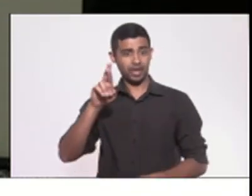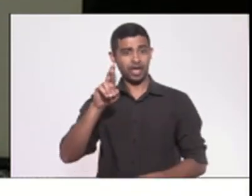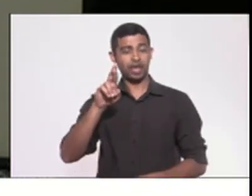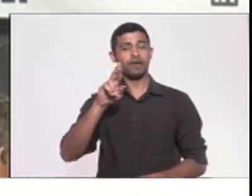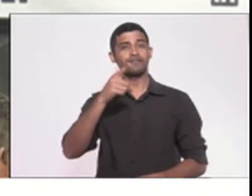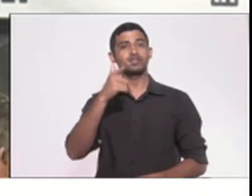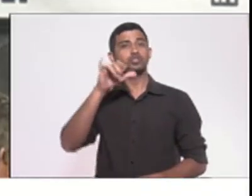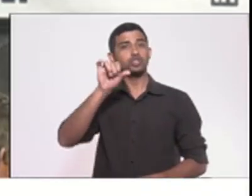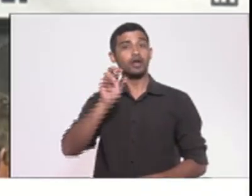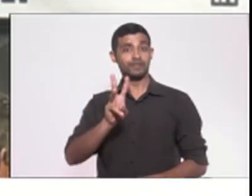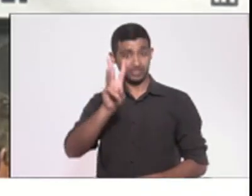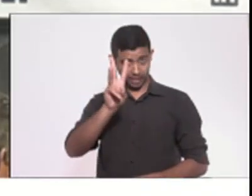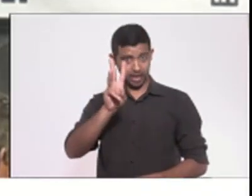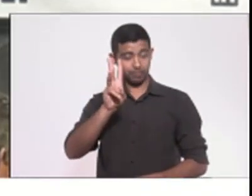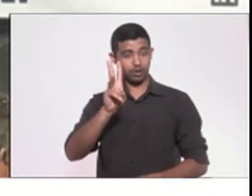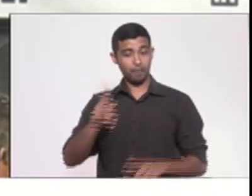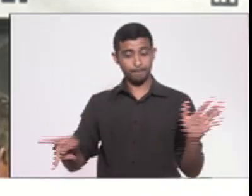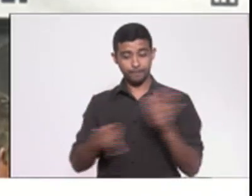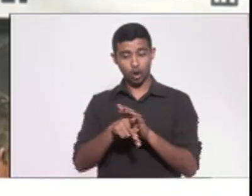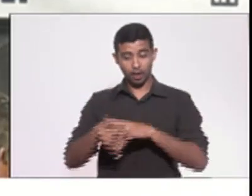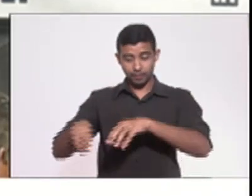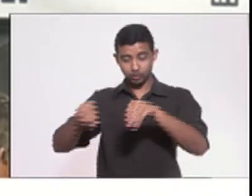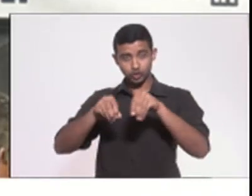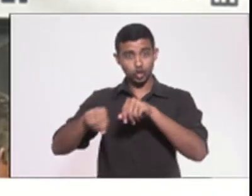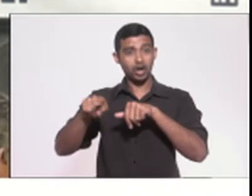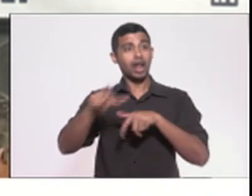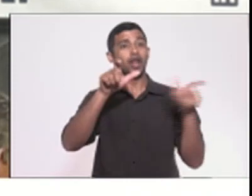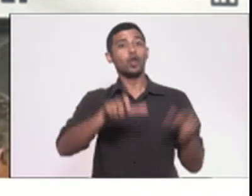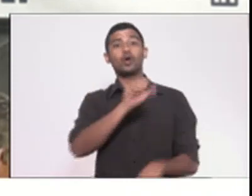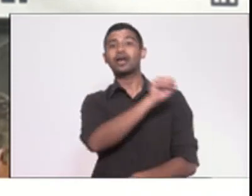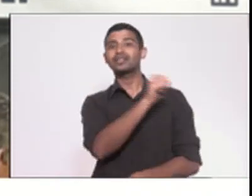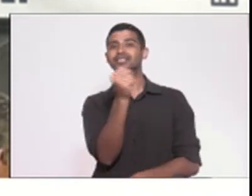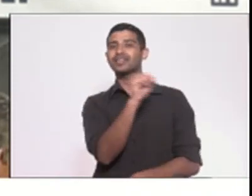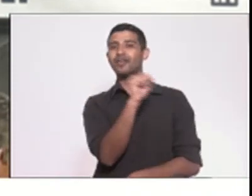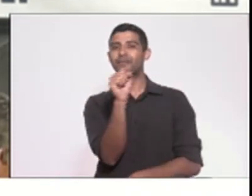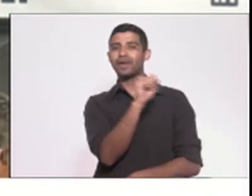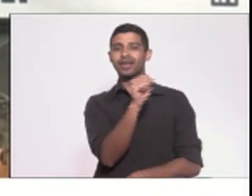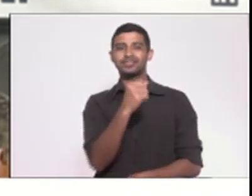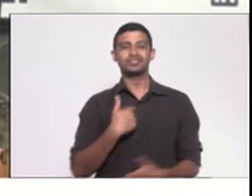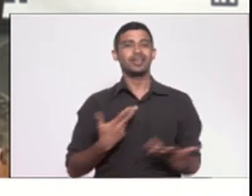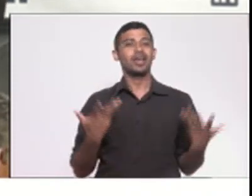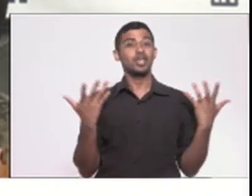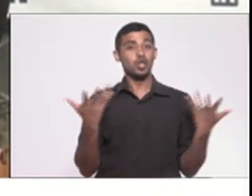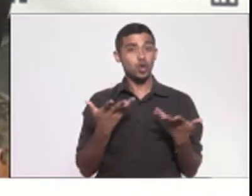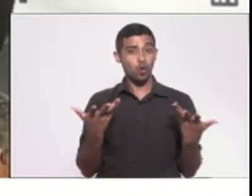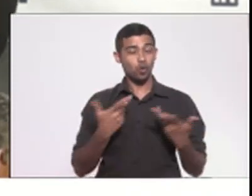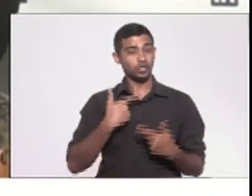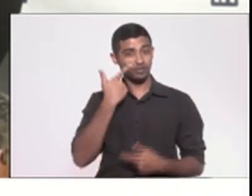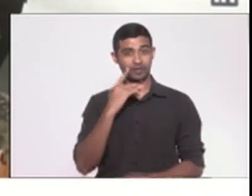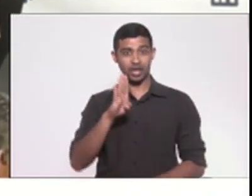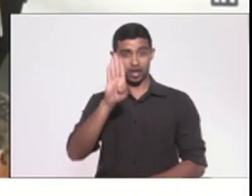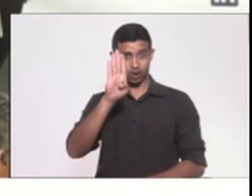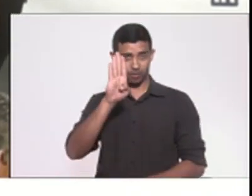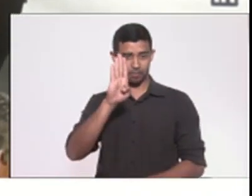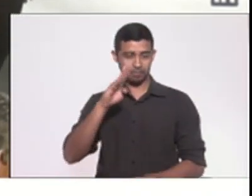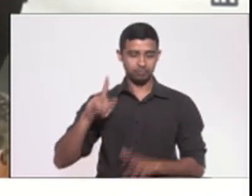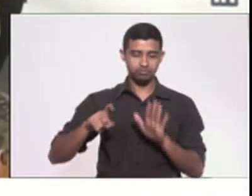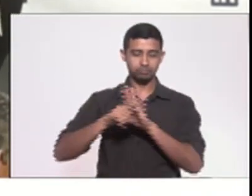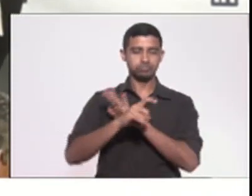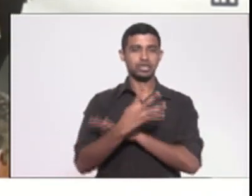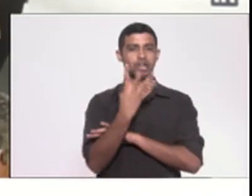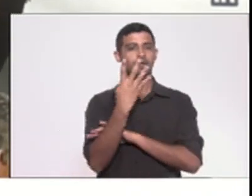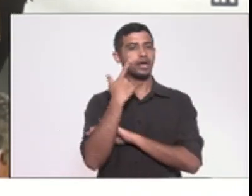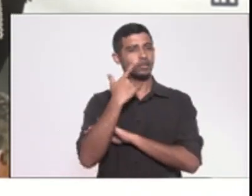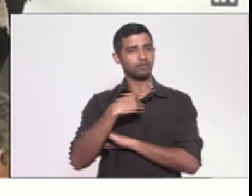BR29W, saiu diretamente do solo de Seropédica e hoje é uma das 4 bactérias que compõem o inoculante,